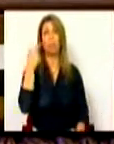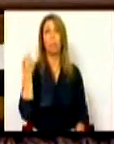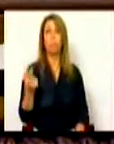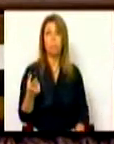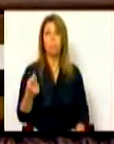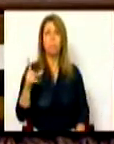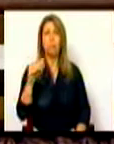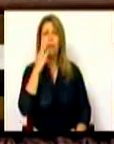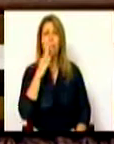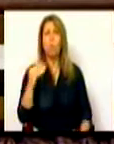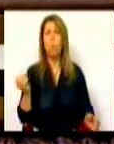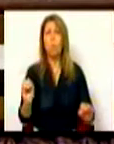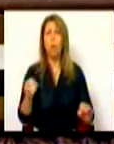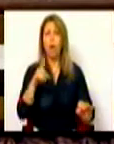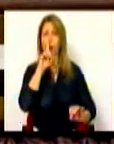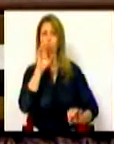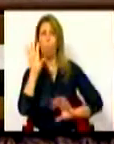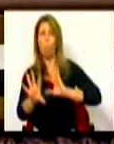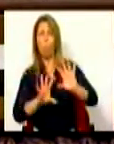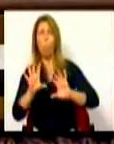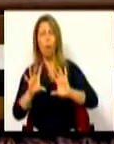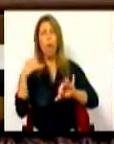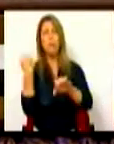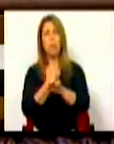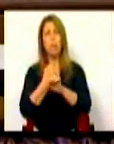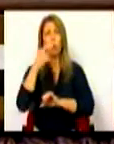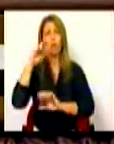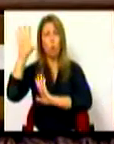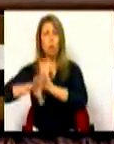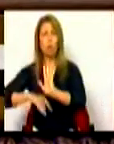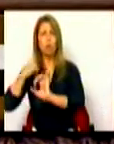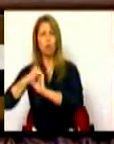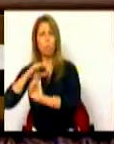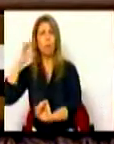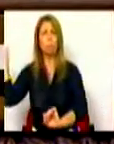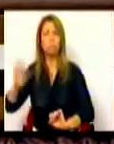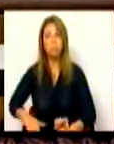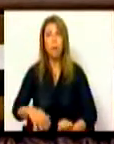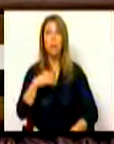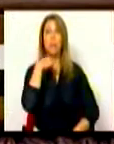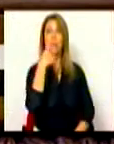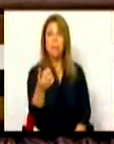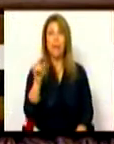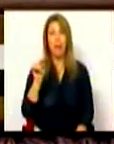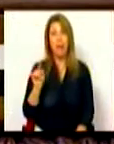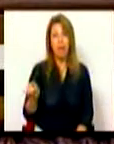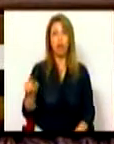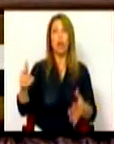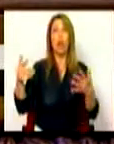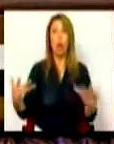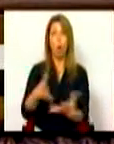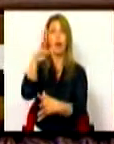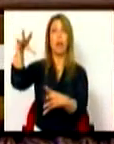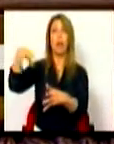de insultar os trabalhadores precários, afirmando com todas as letras que estes, agora